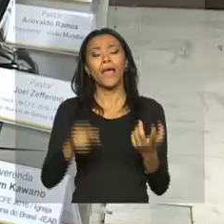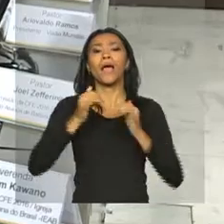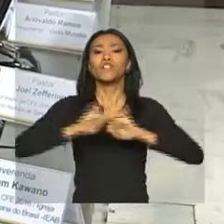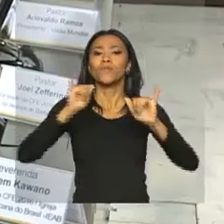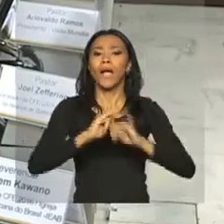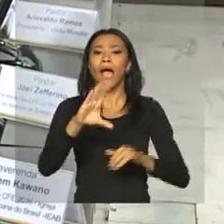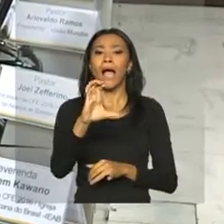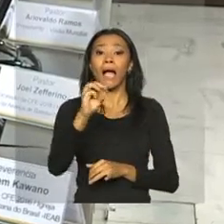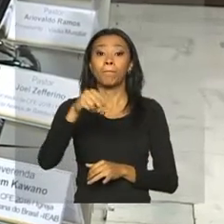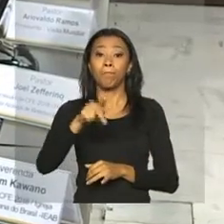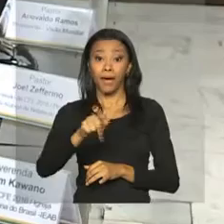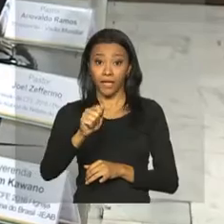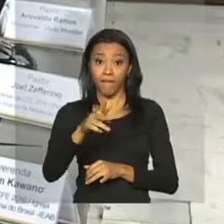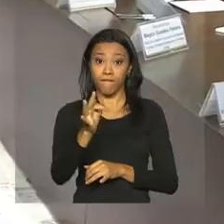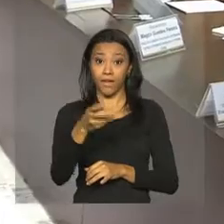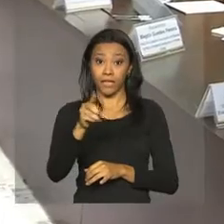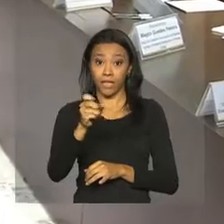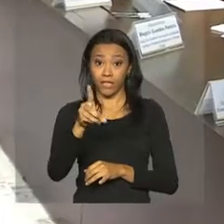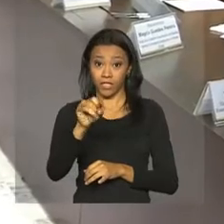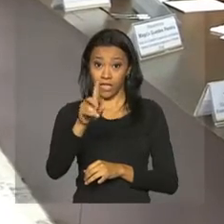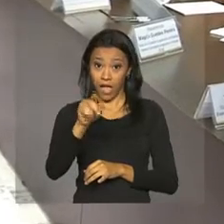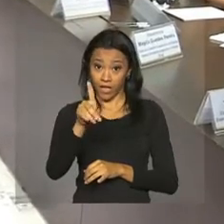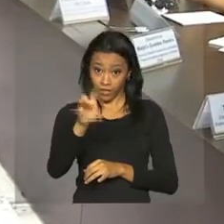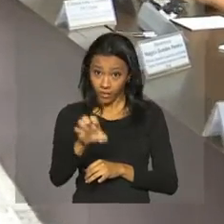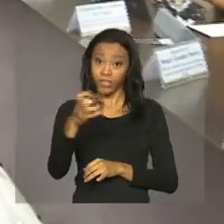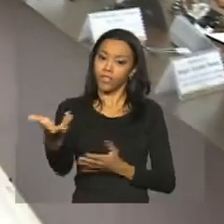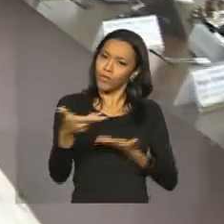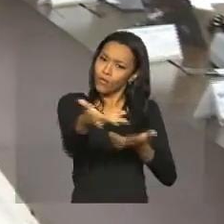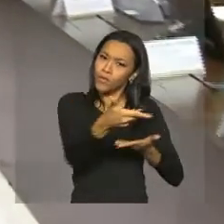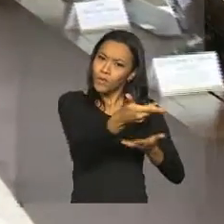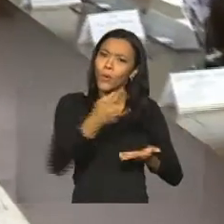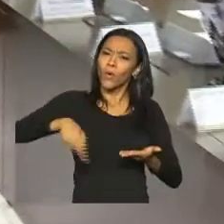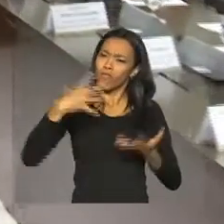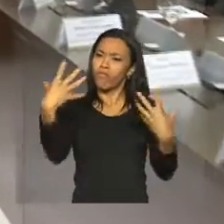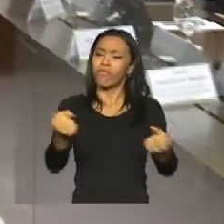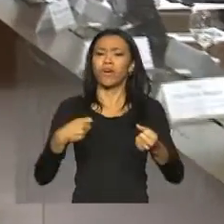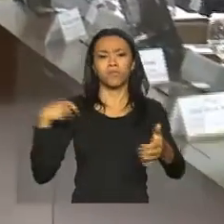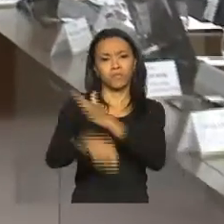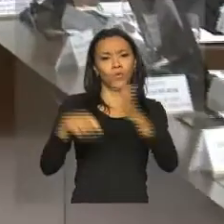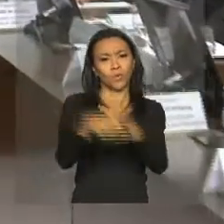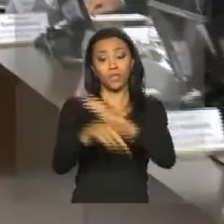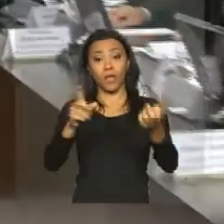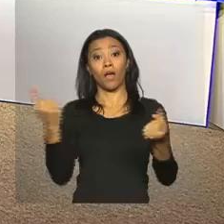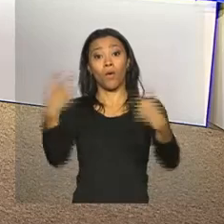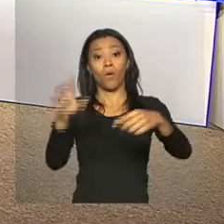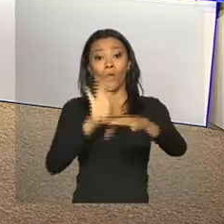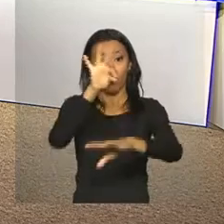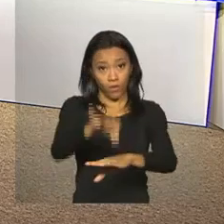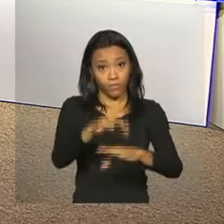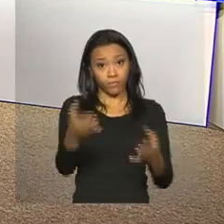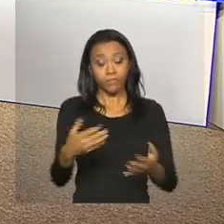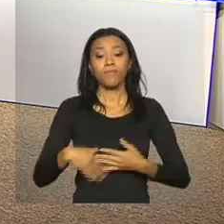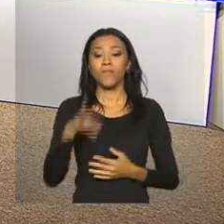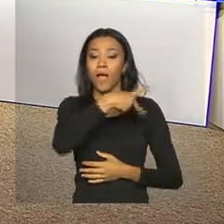presidenta no encontro dilma rousseff convidou as congregações a se engajarem no enfrentamento ao mosquito aedes aegypti a